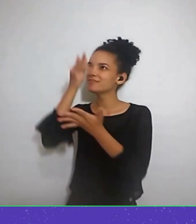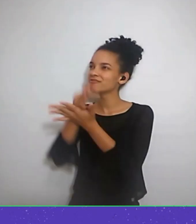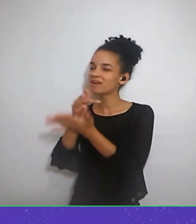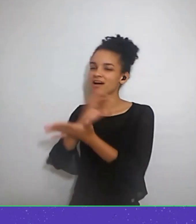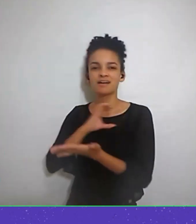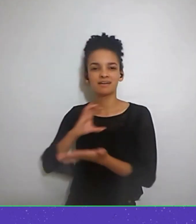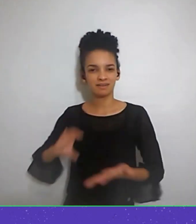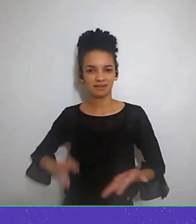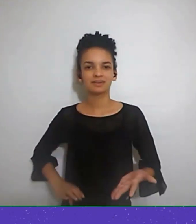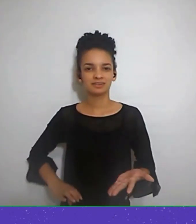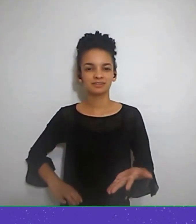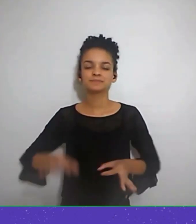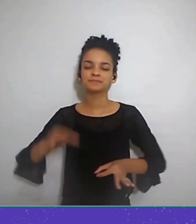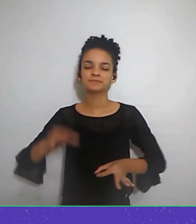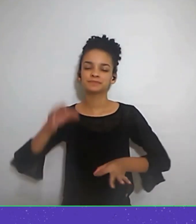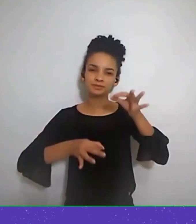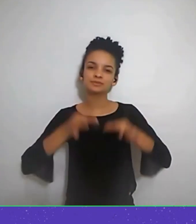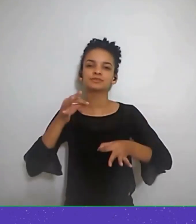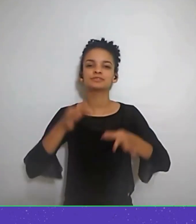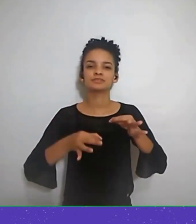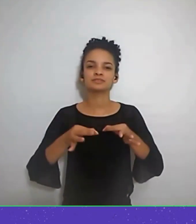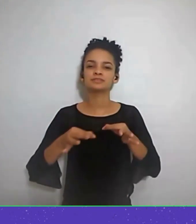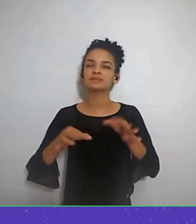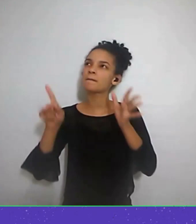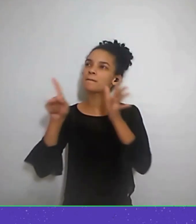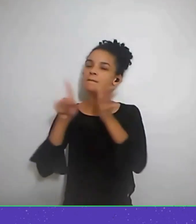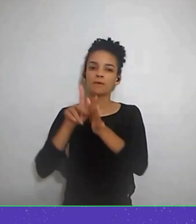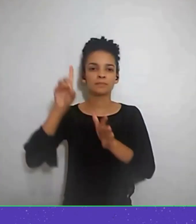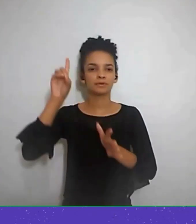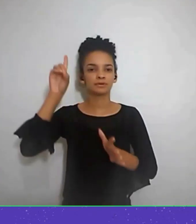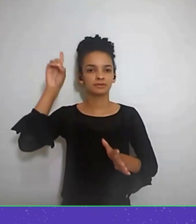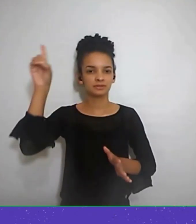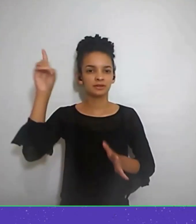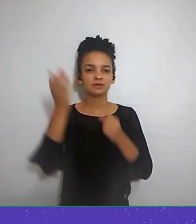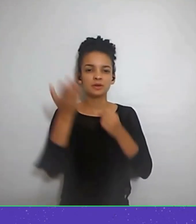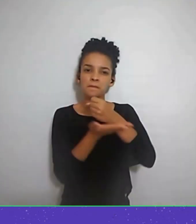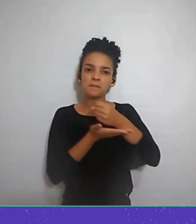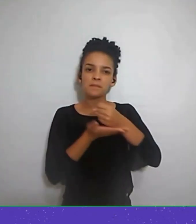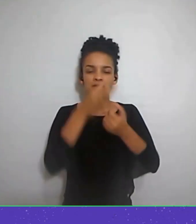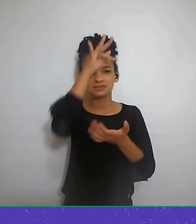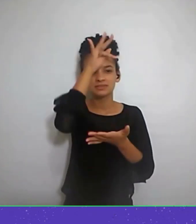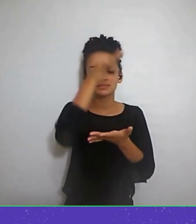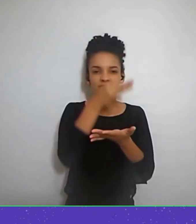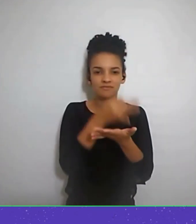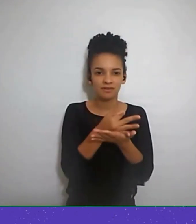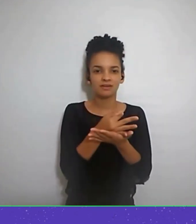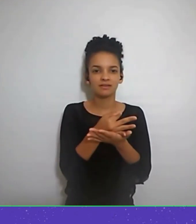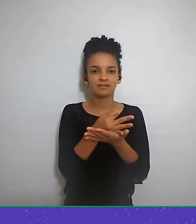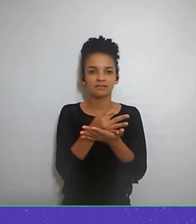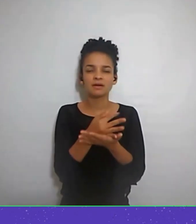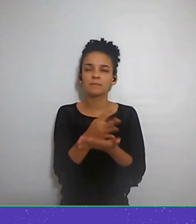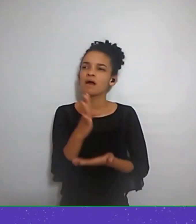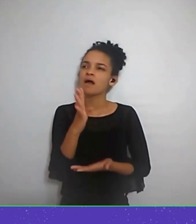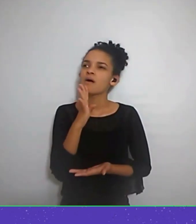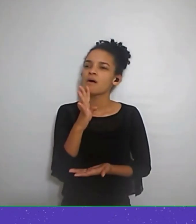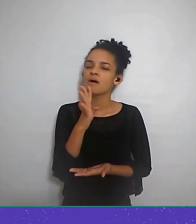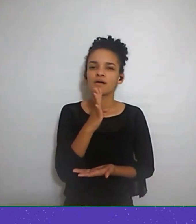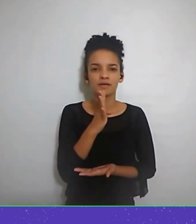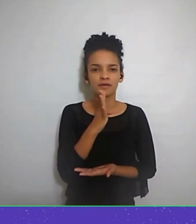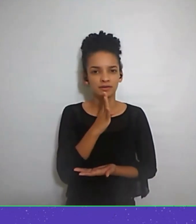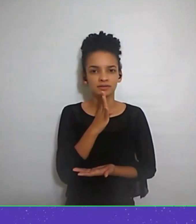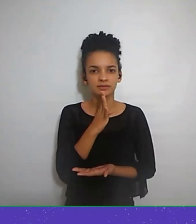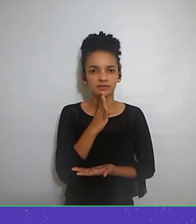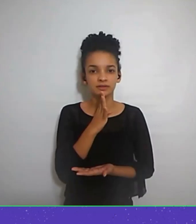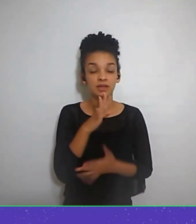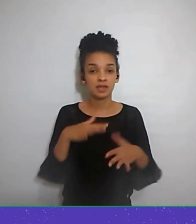que procede de Deus, baseada na fé, para o conhecer e o poder da sua ressurreição e a comunhão dos